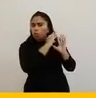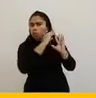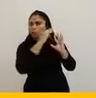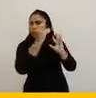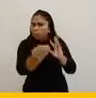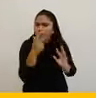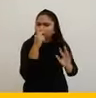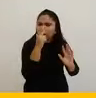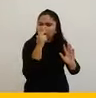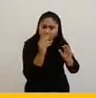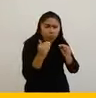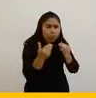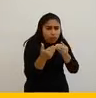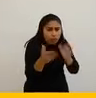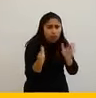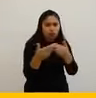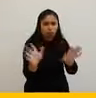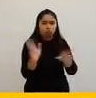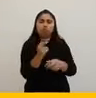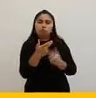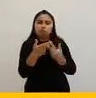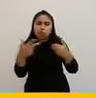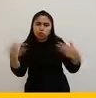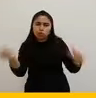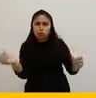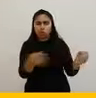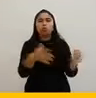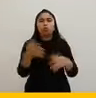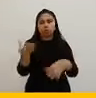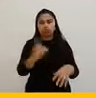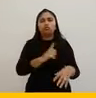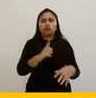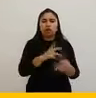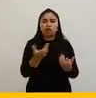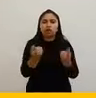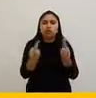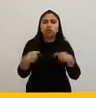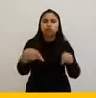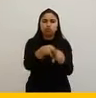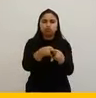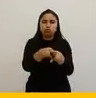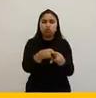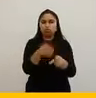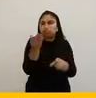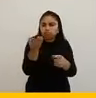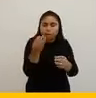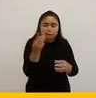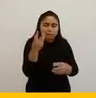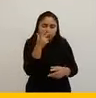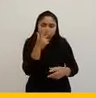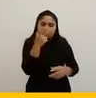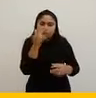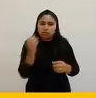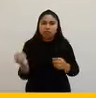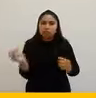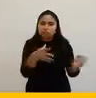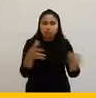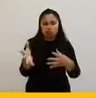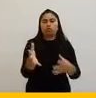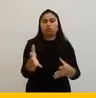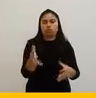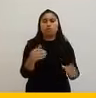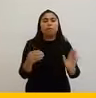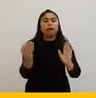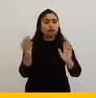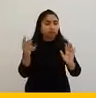Este decreto libera algumas novas atividades que se juntam às já tidas como essenciais e passam